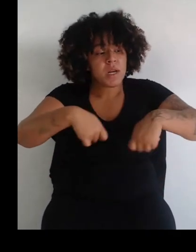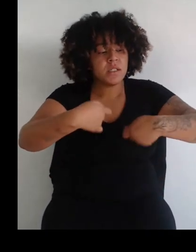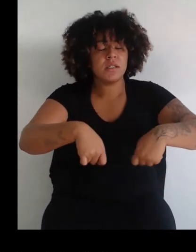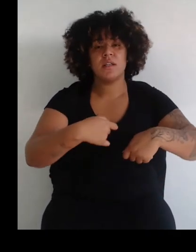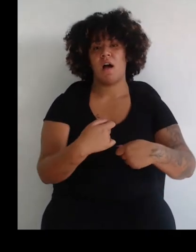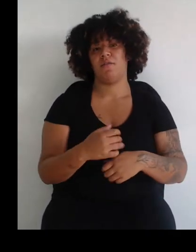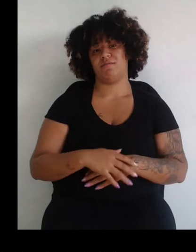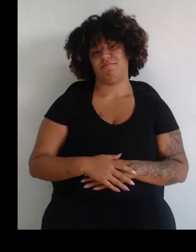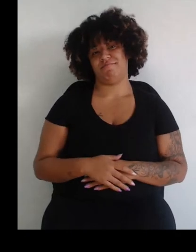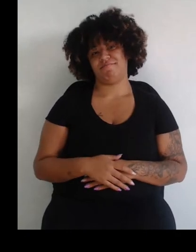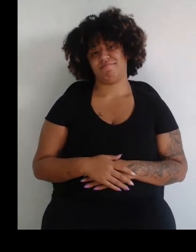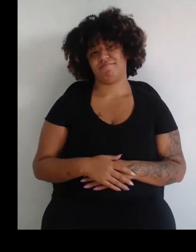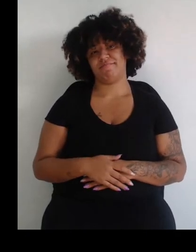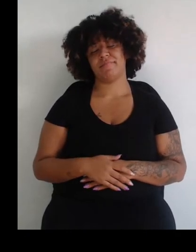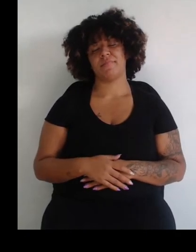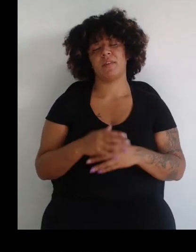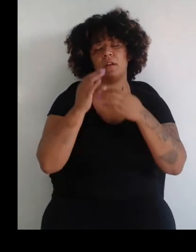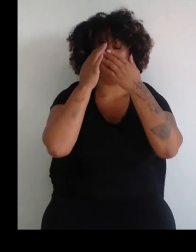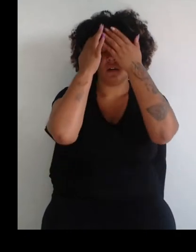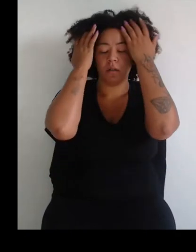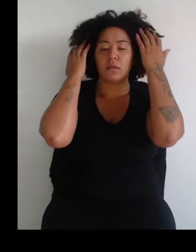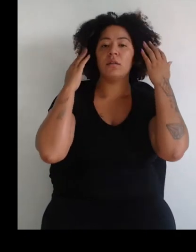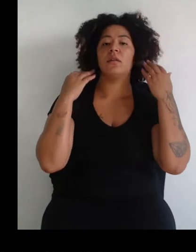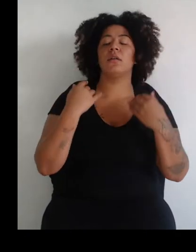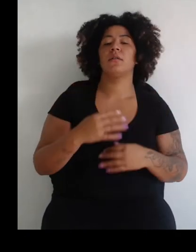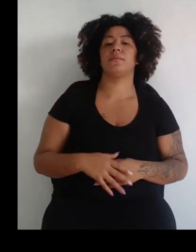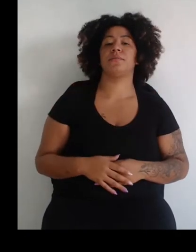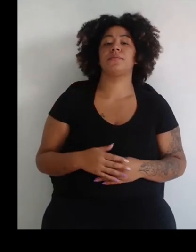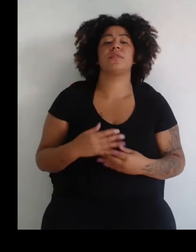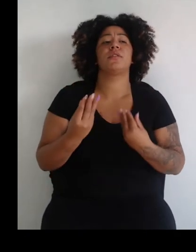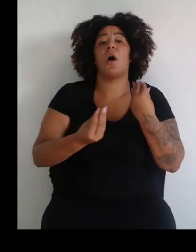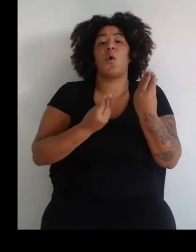como os como os criminosos